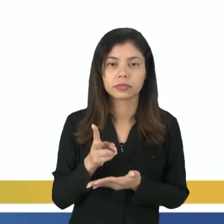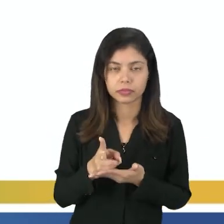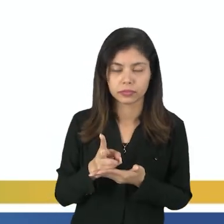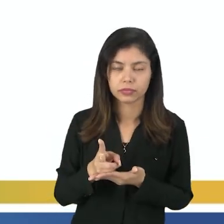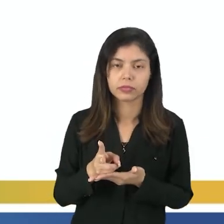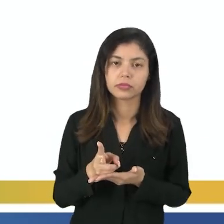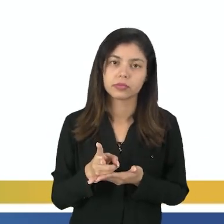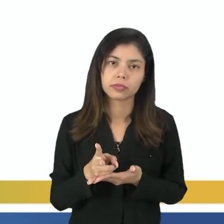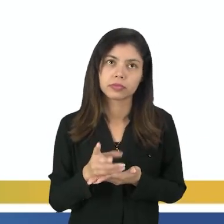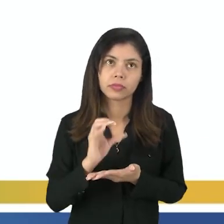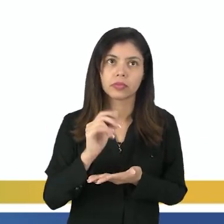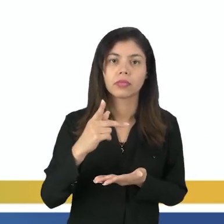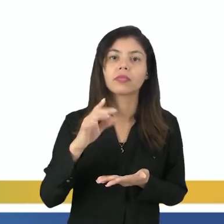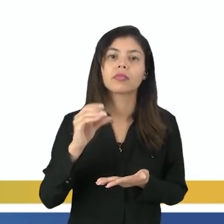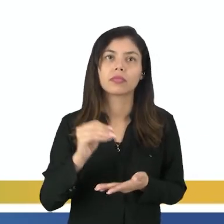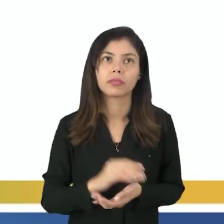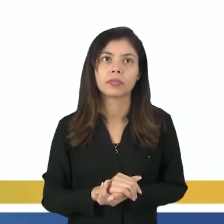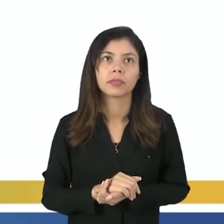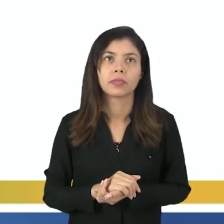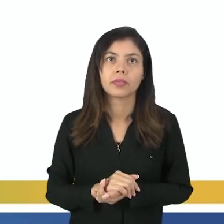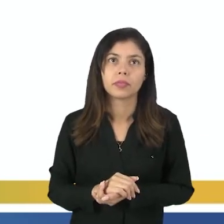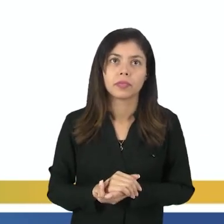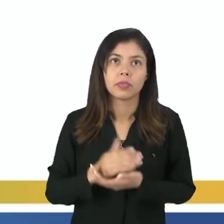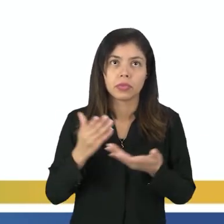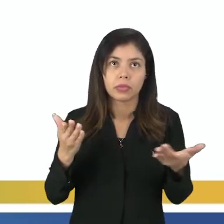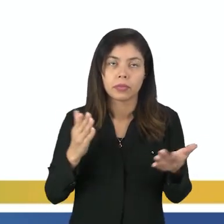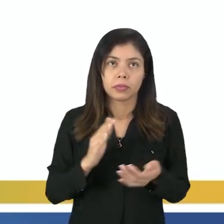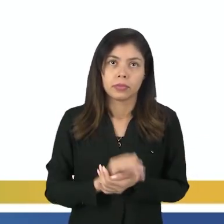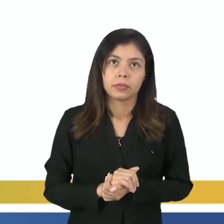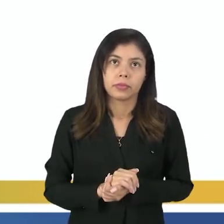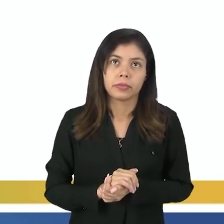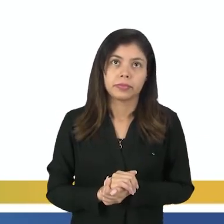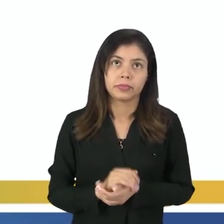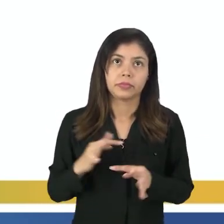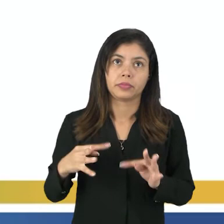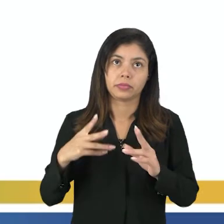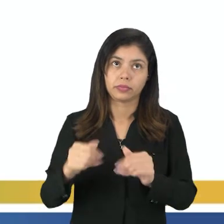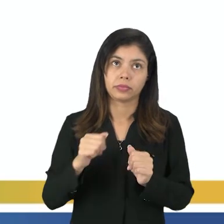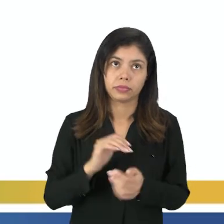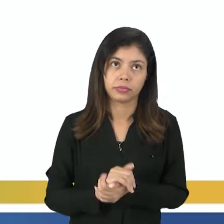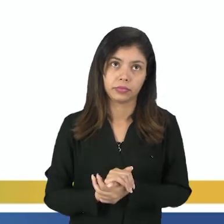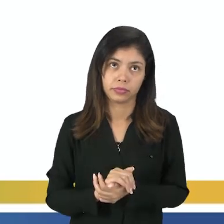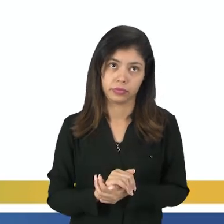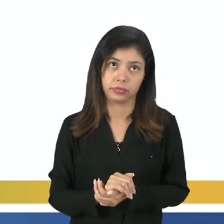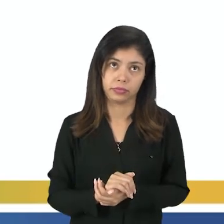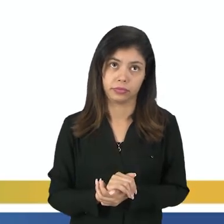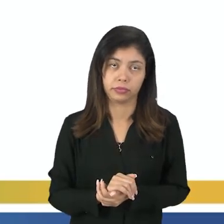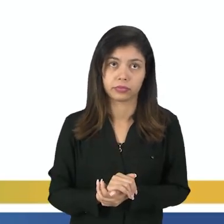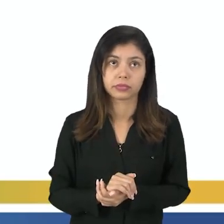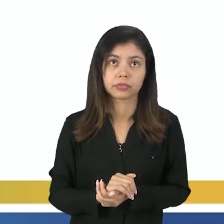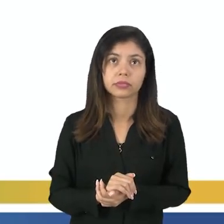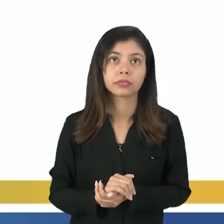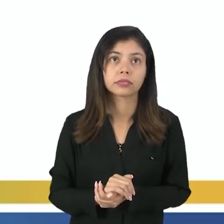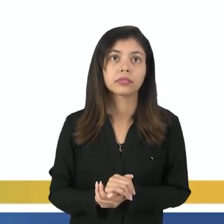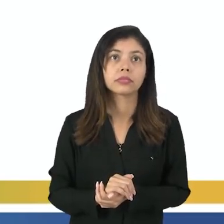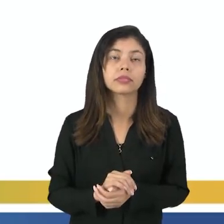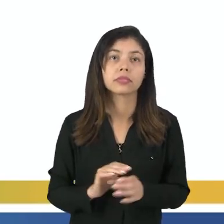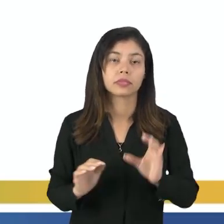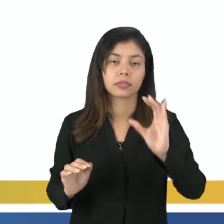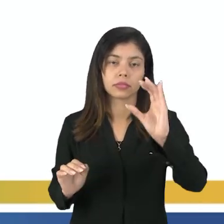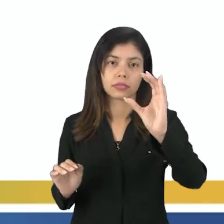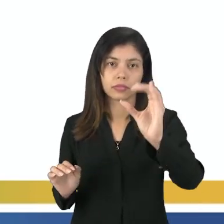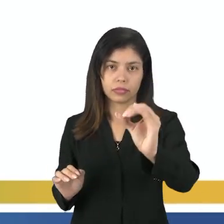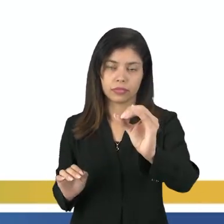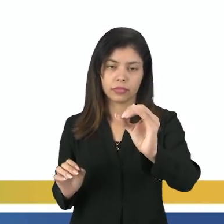ali que são opacos. E aí a gente aplica isso tudo como? Aplica aqui no eclipse, ó. Tem ali